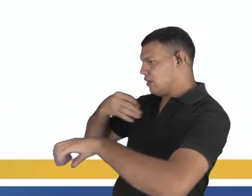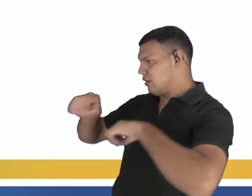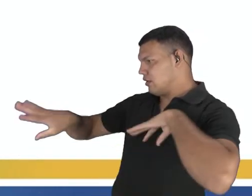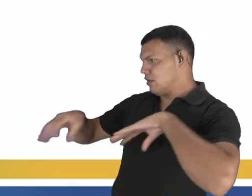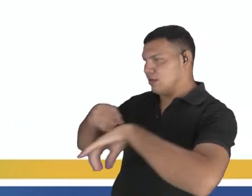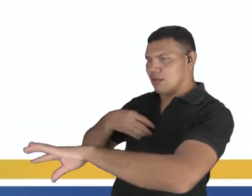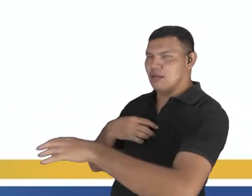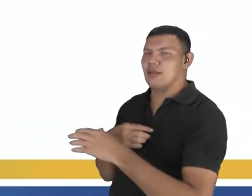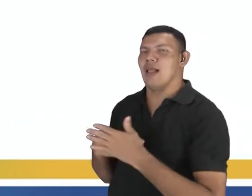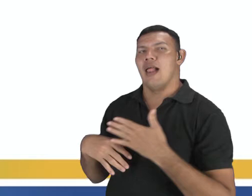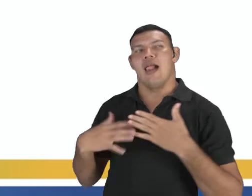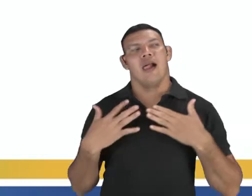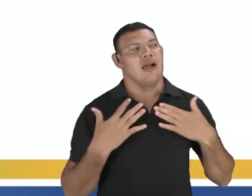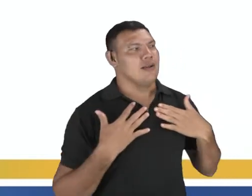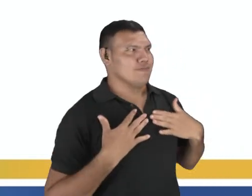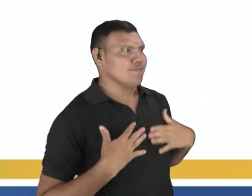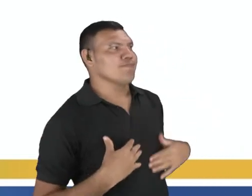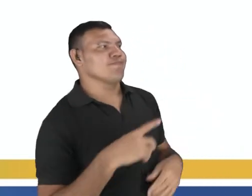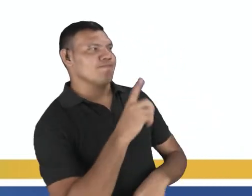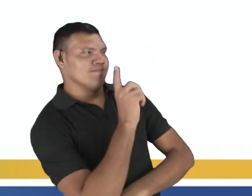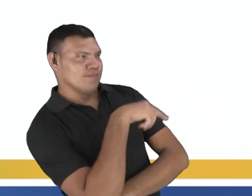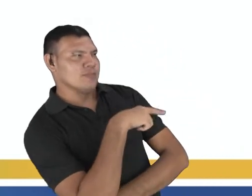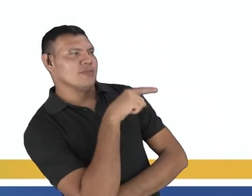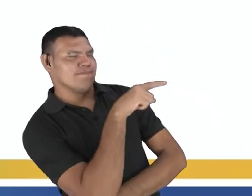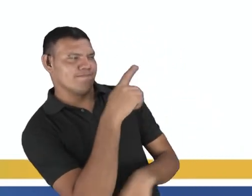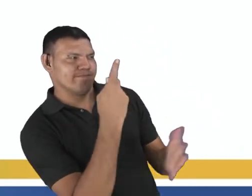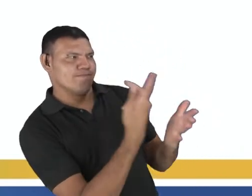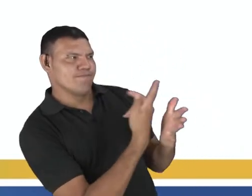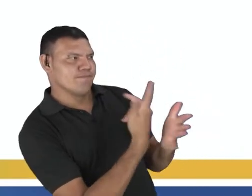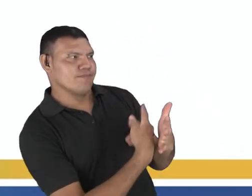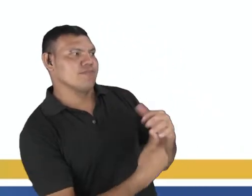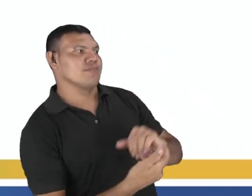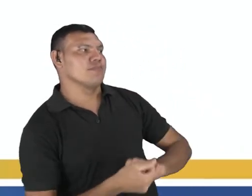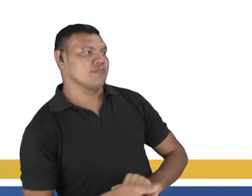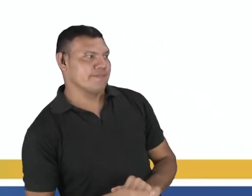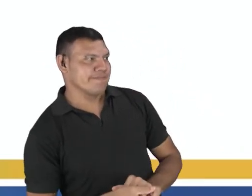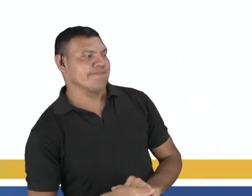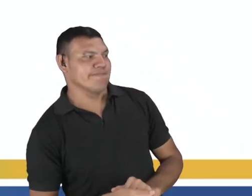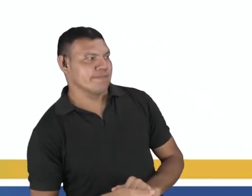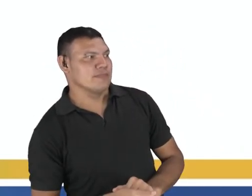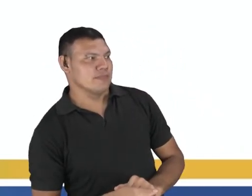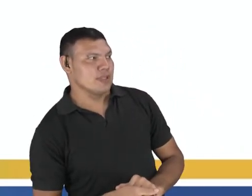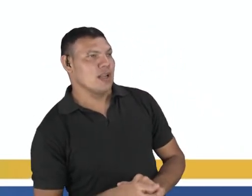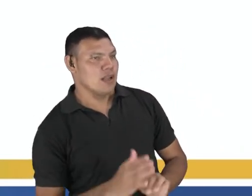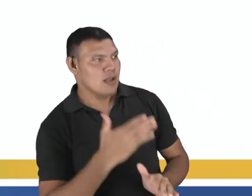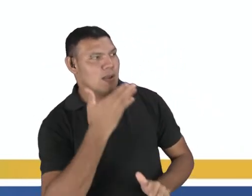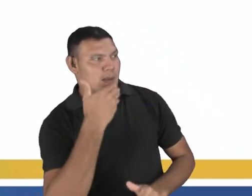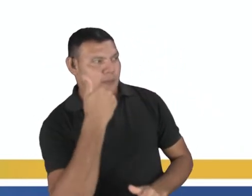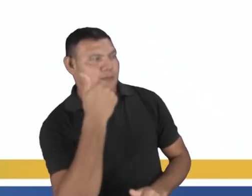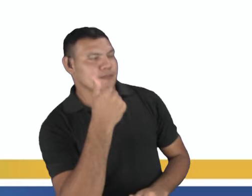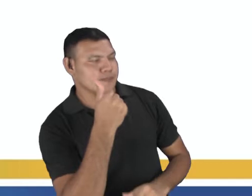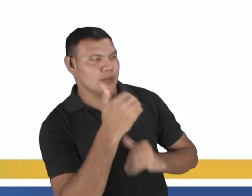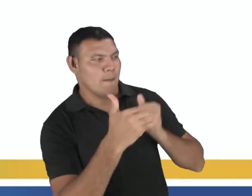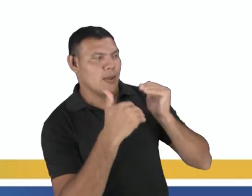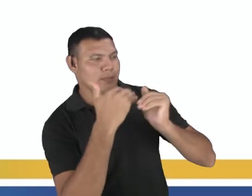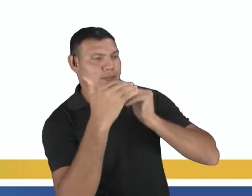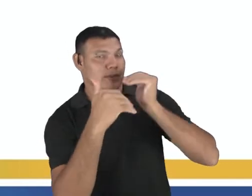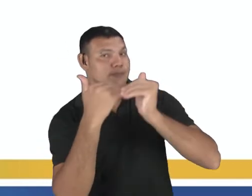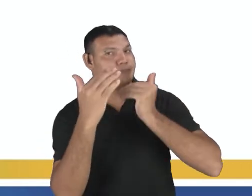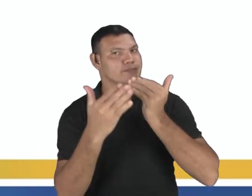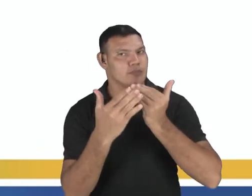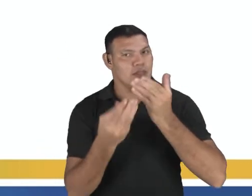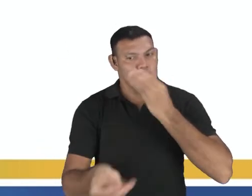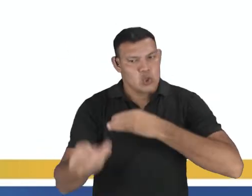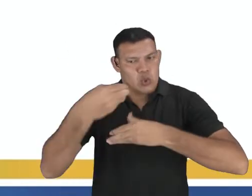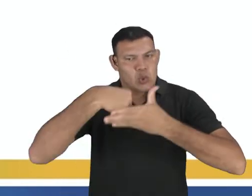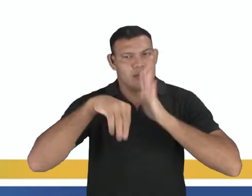ficar mais calma com você, né? Ele está vendo que ele errou. E aí ele vai melhorando a